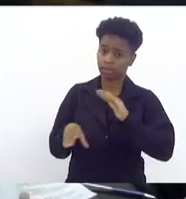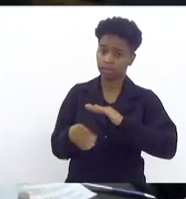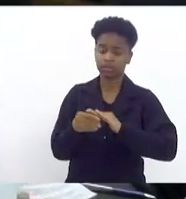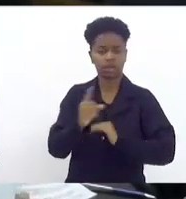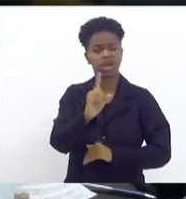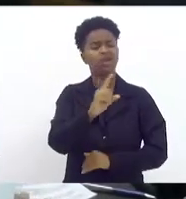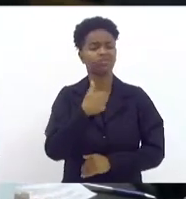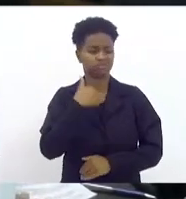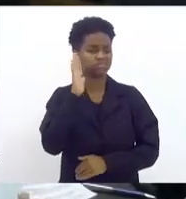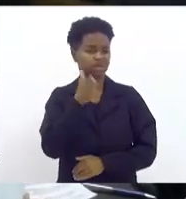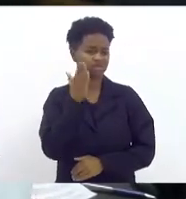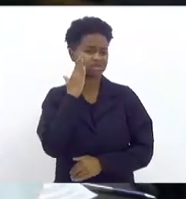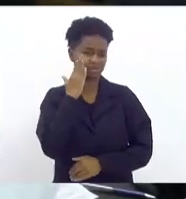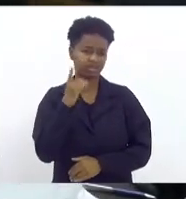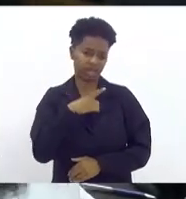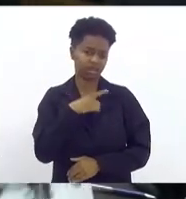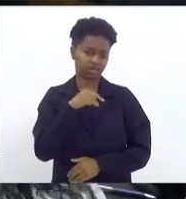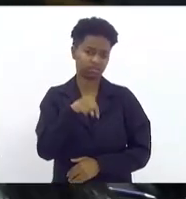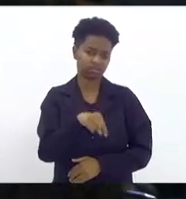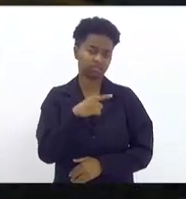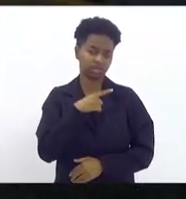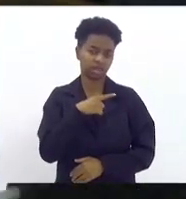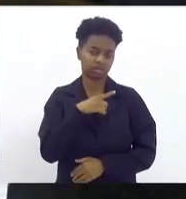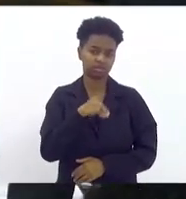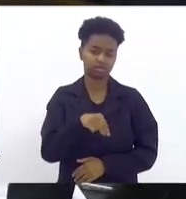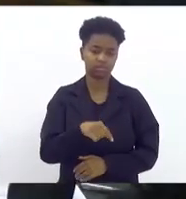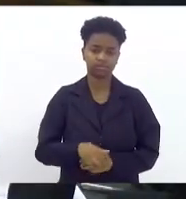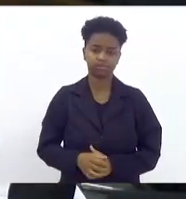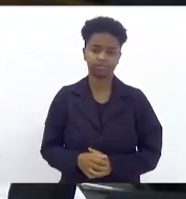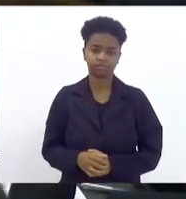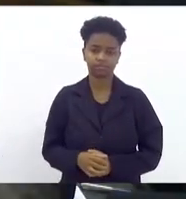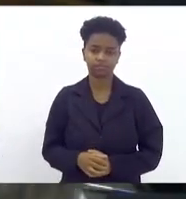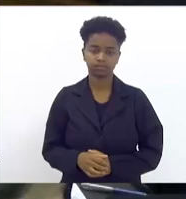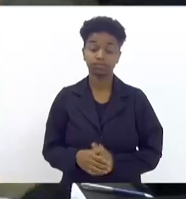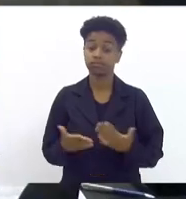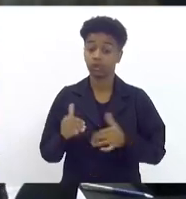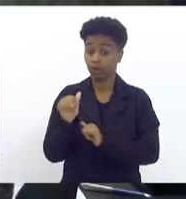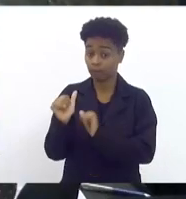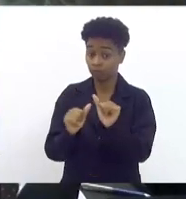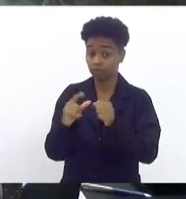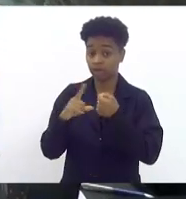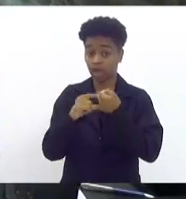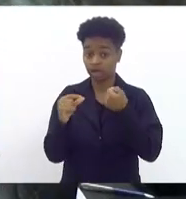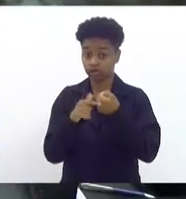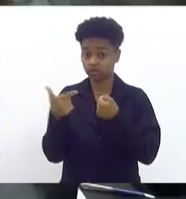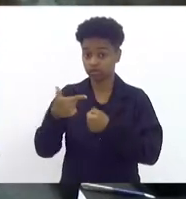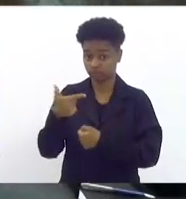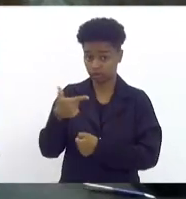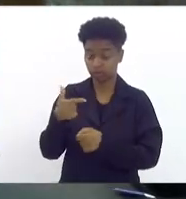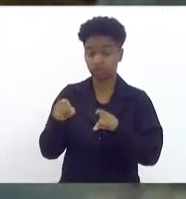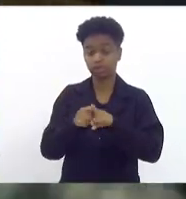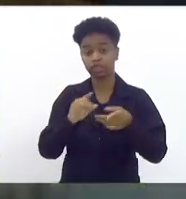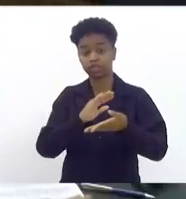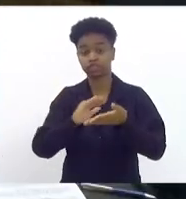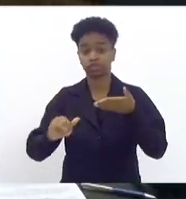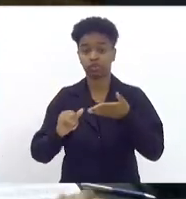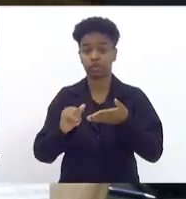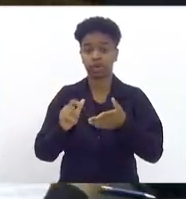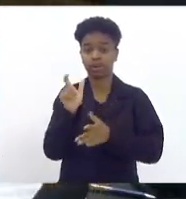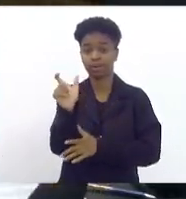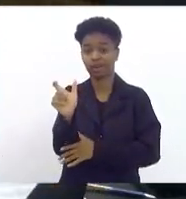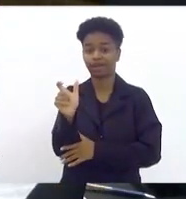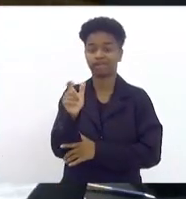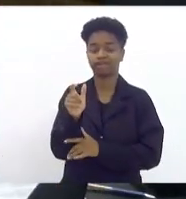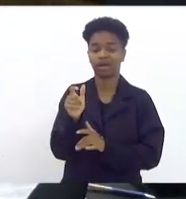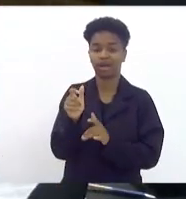emenda eu estou com ela aqui na frente. Isso, ela alterou o artigo 2º. Isso. E tirou a